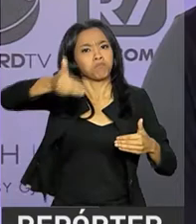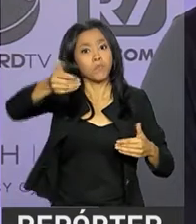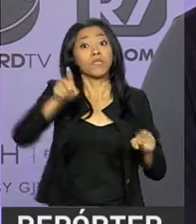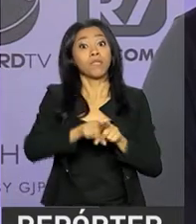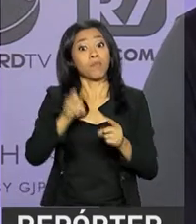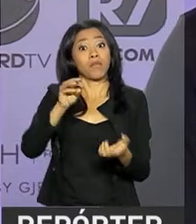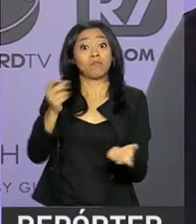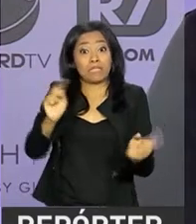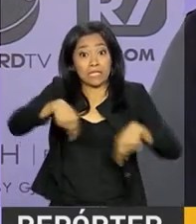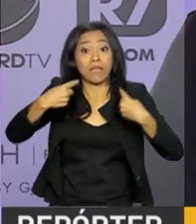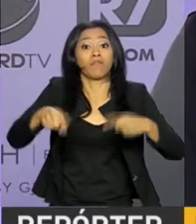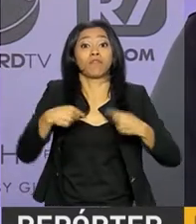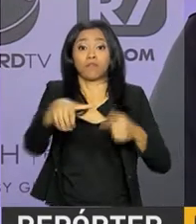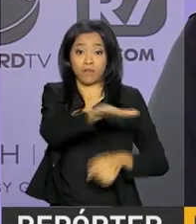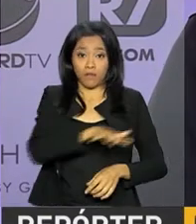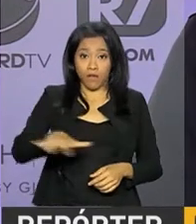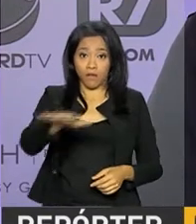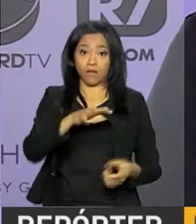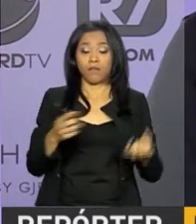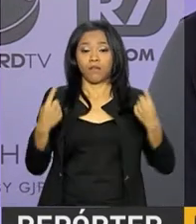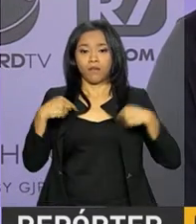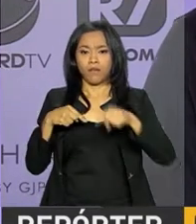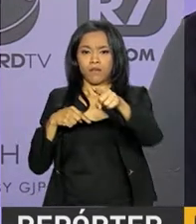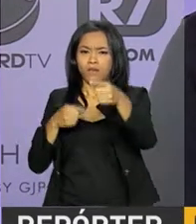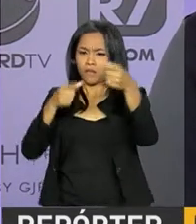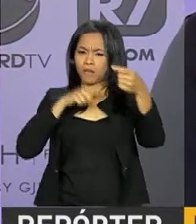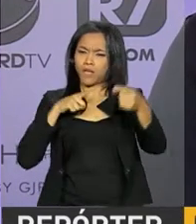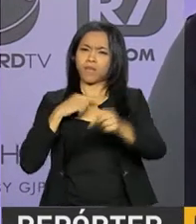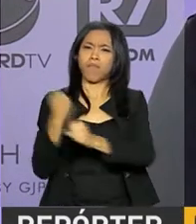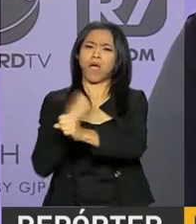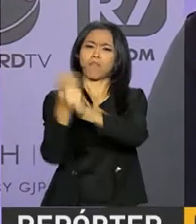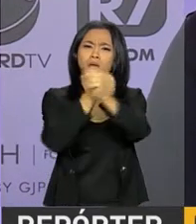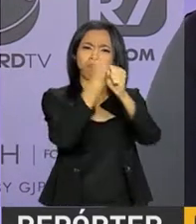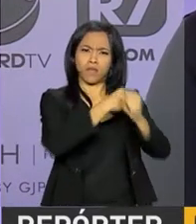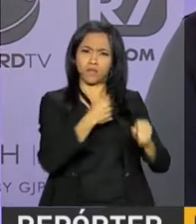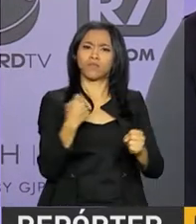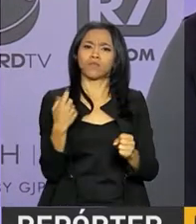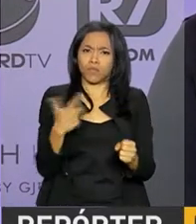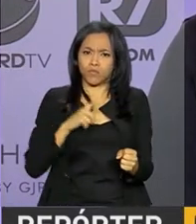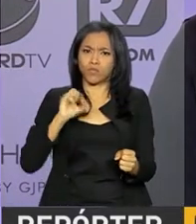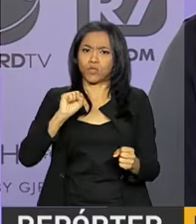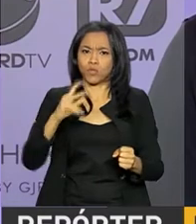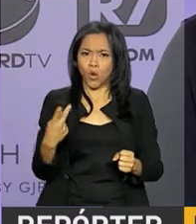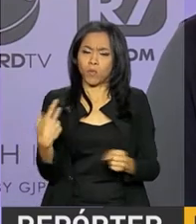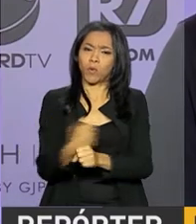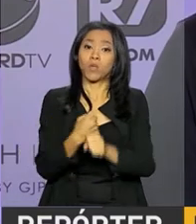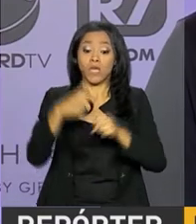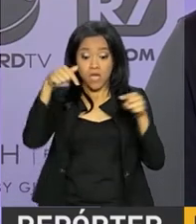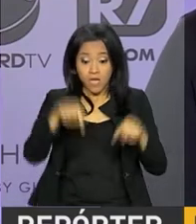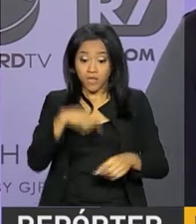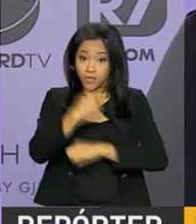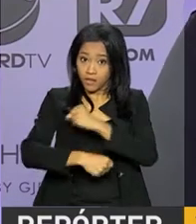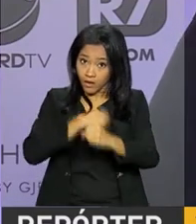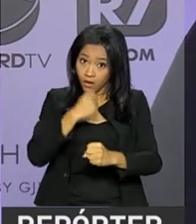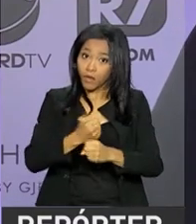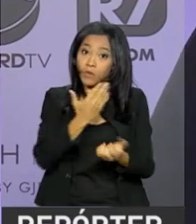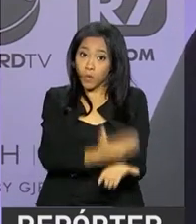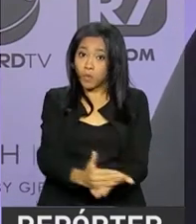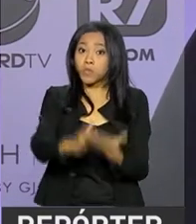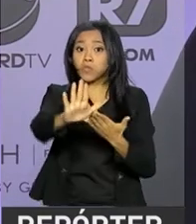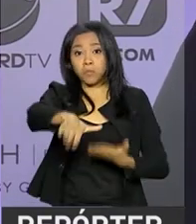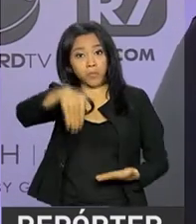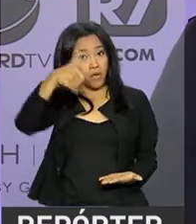Nós temos mais de 30 shoppings hoje em construção. A gente percebe que esse ano já começou bem melhor, com a